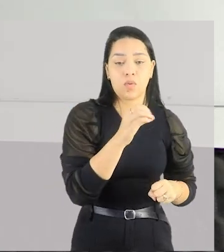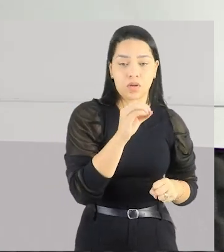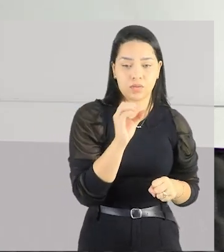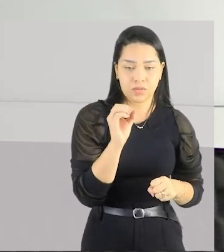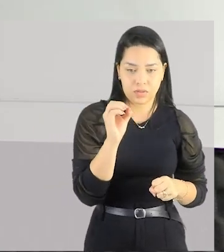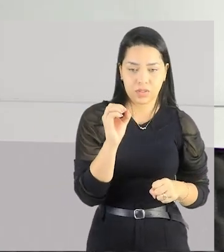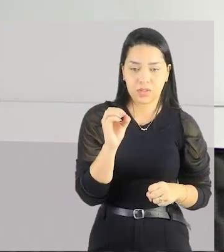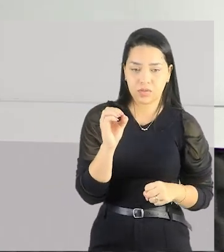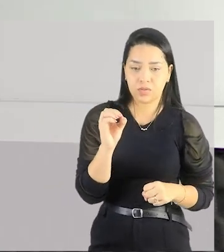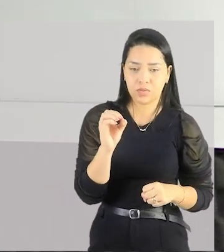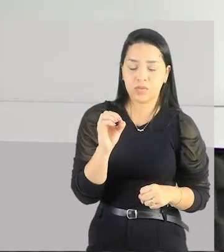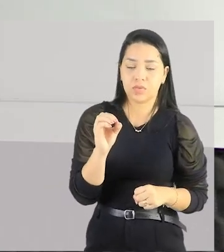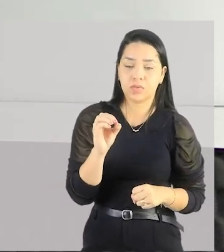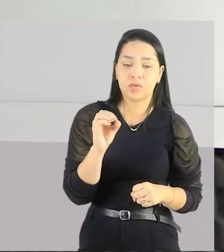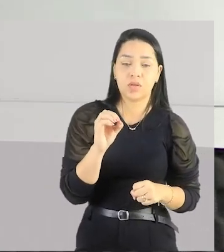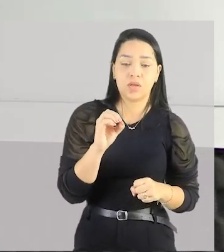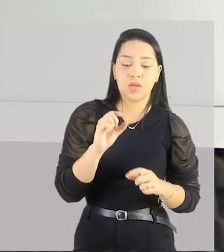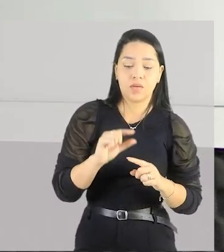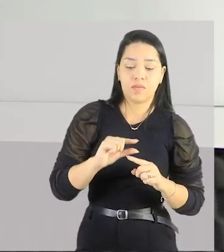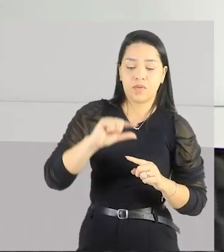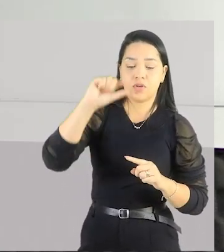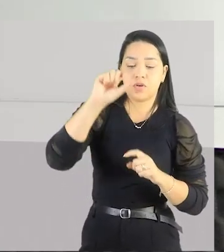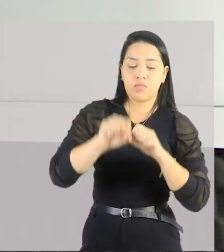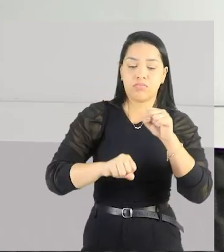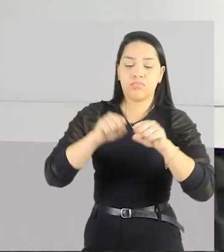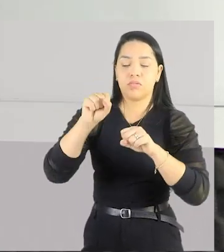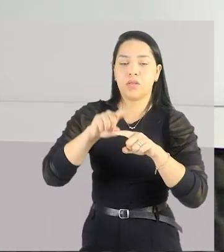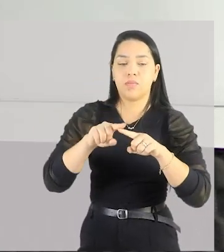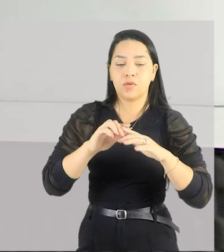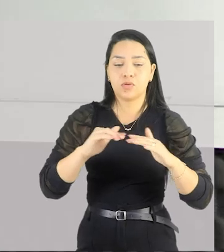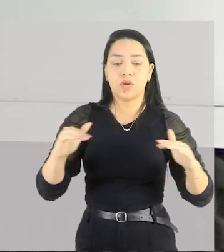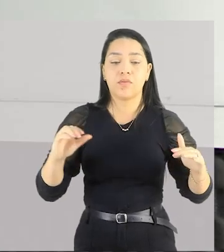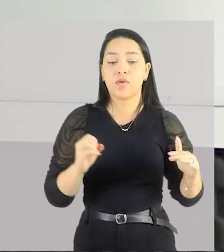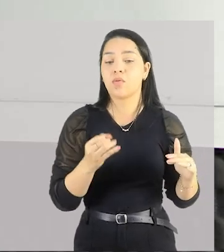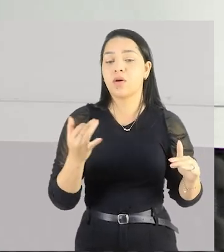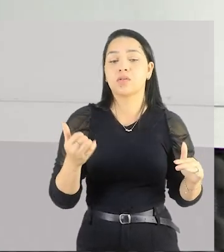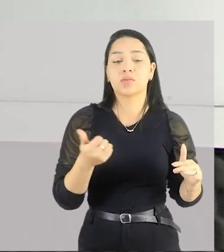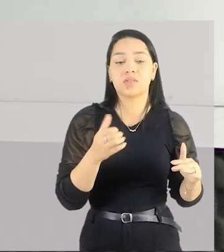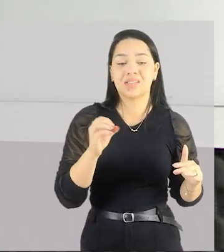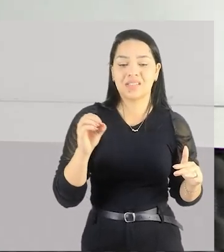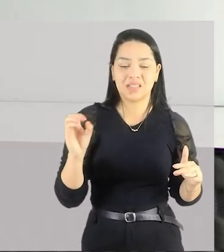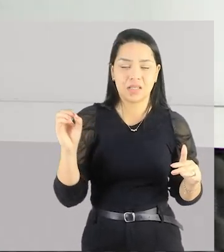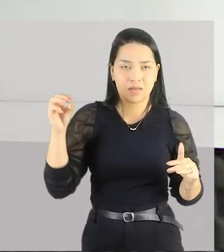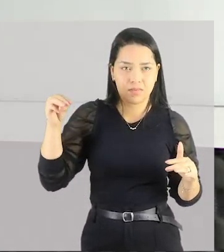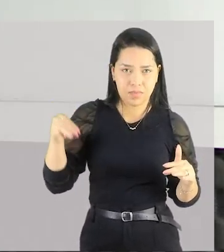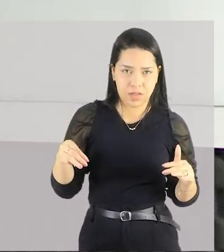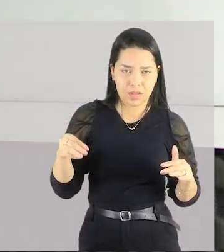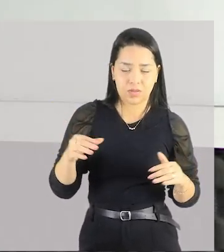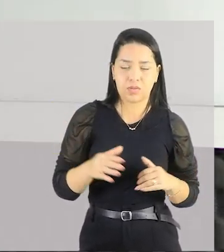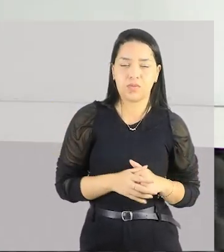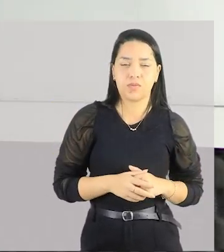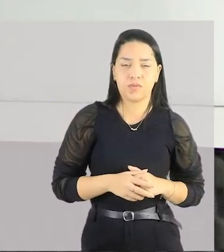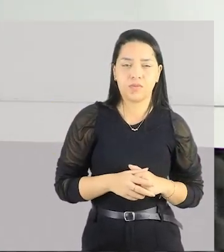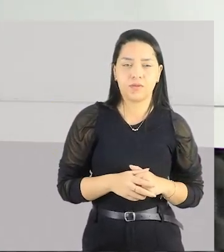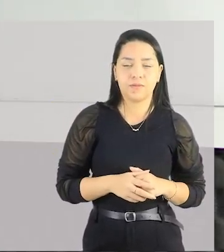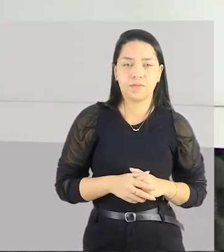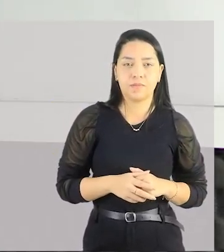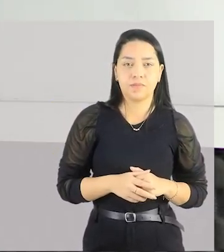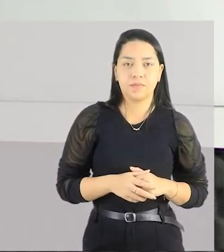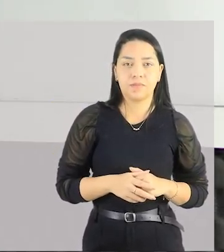400, certo? Vertical, e depois em uma trilha mais suave, com quanto? 100 metros. Então ficou 100